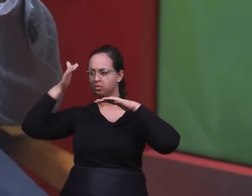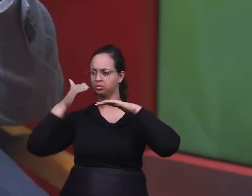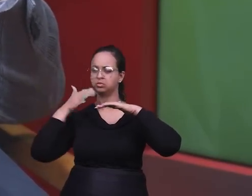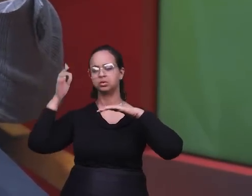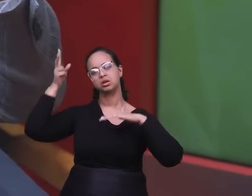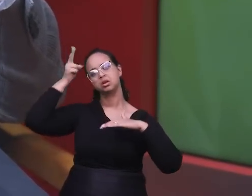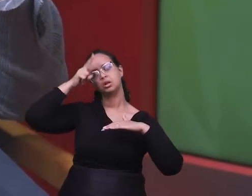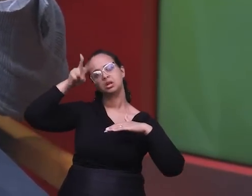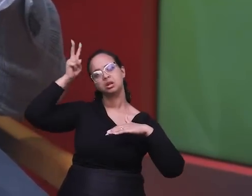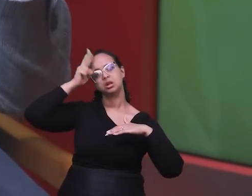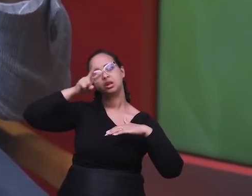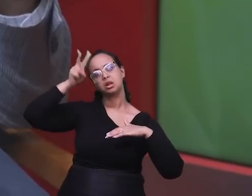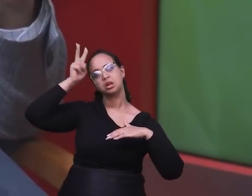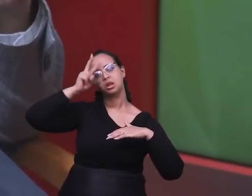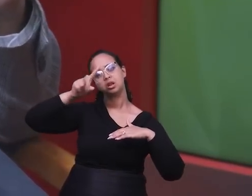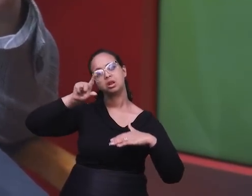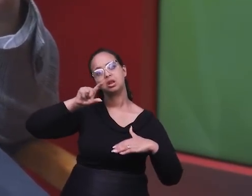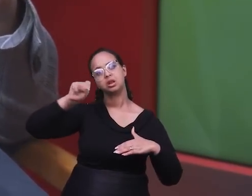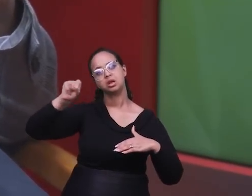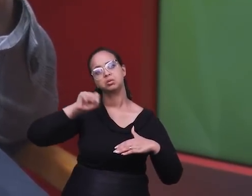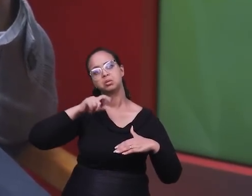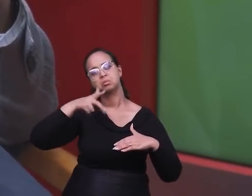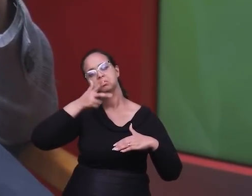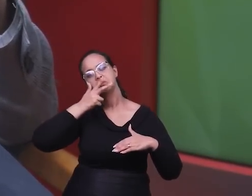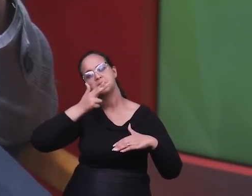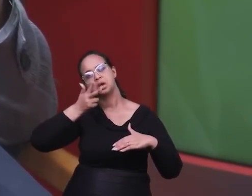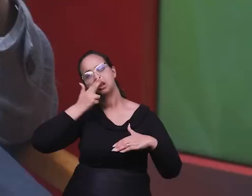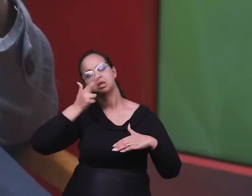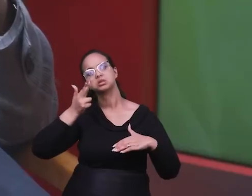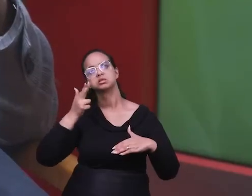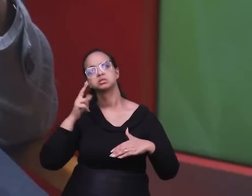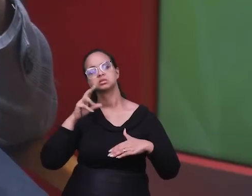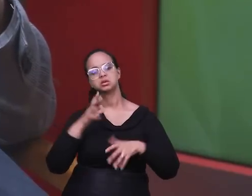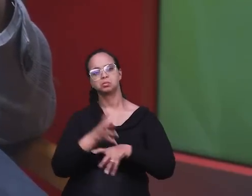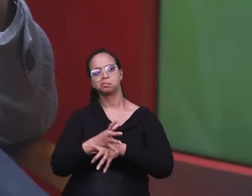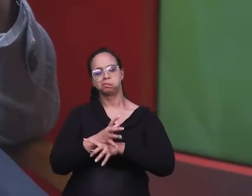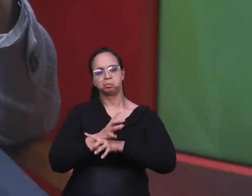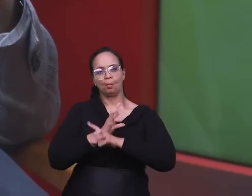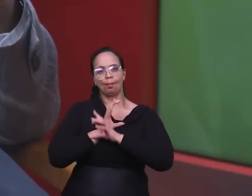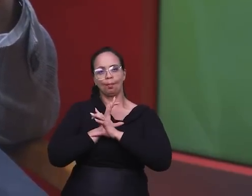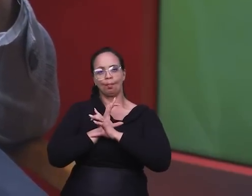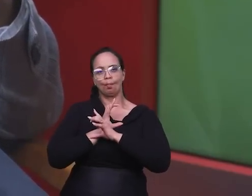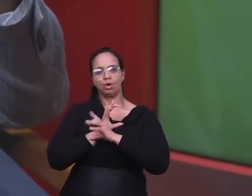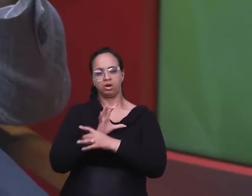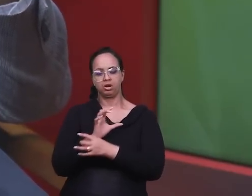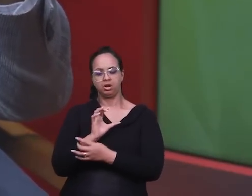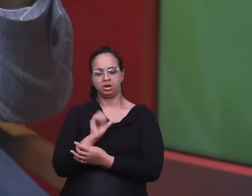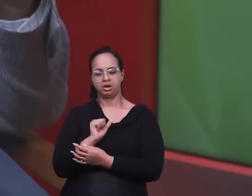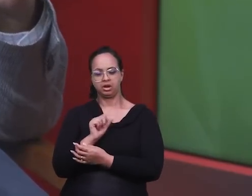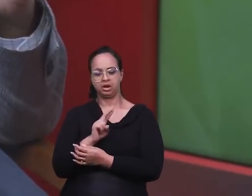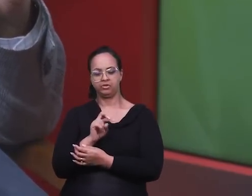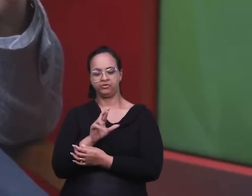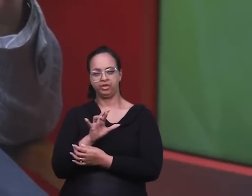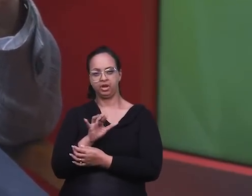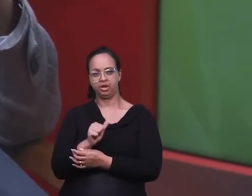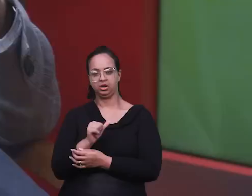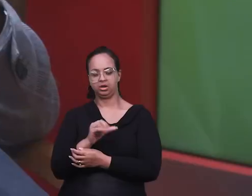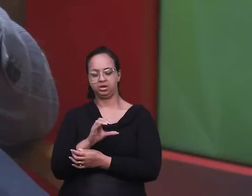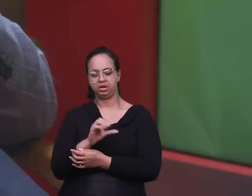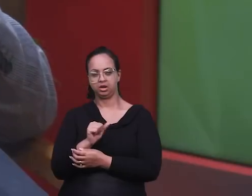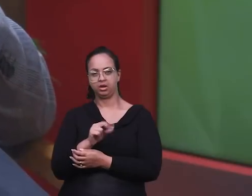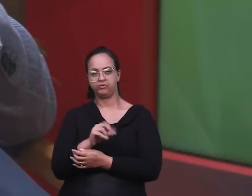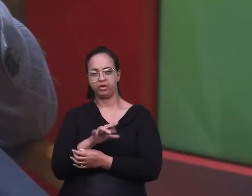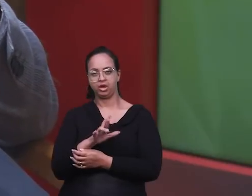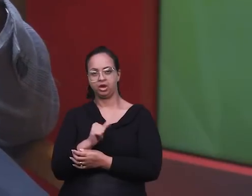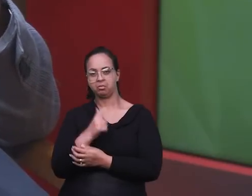assim, ele lembra o formato de uma caveira, né? Até dizem o Monte da Caveira. Sim.